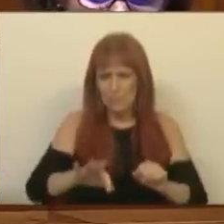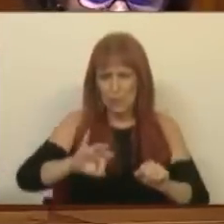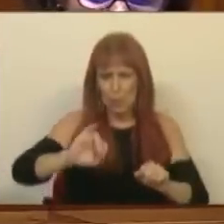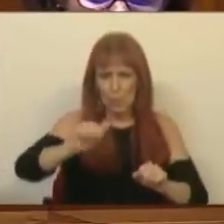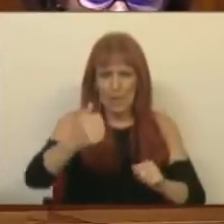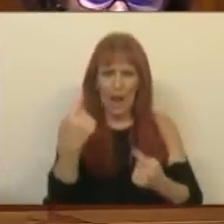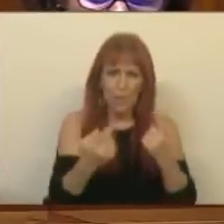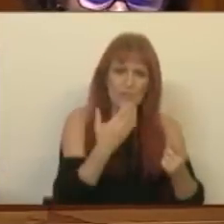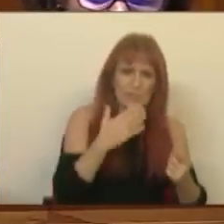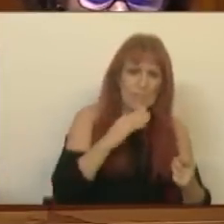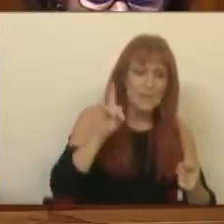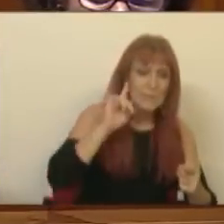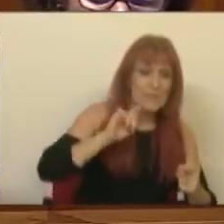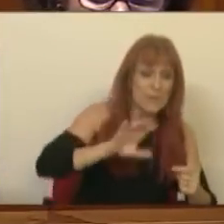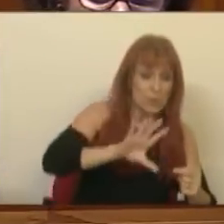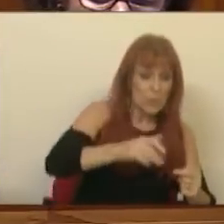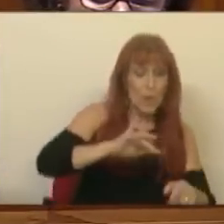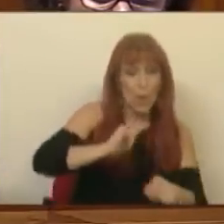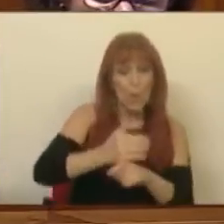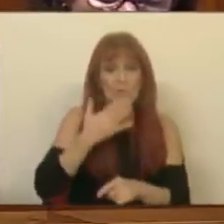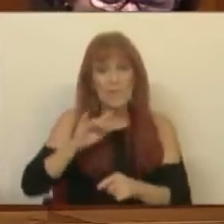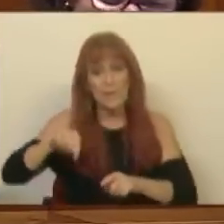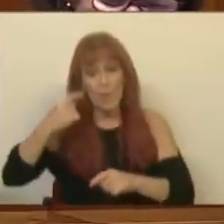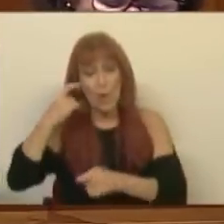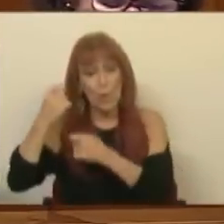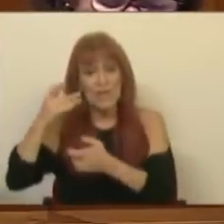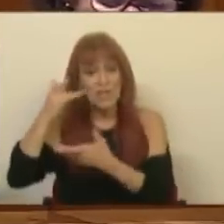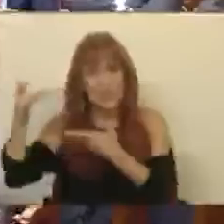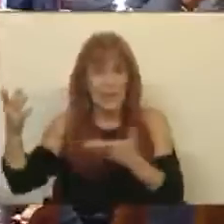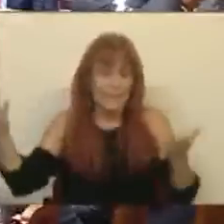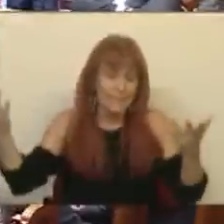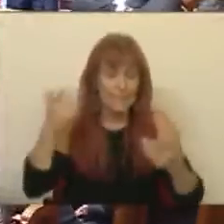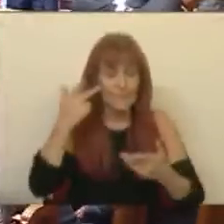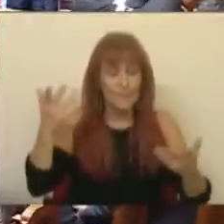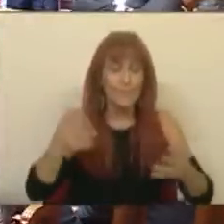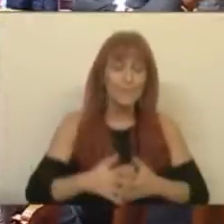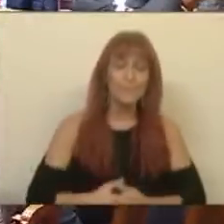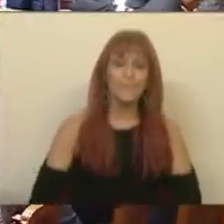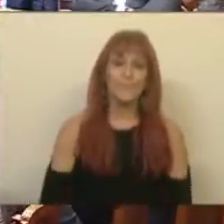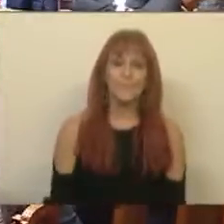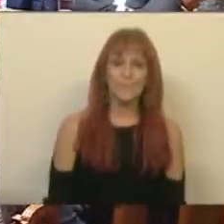mas dependem sobretudo do país outras penas da procura externa Muito obrigado